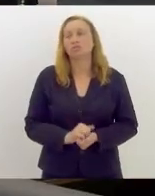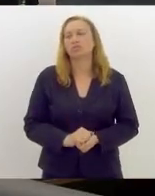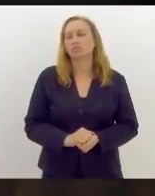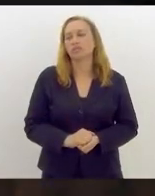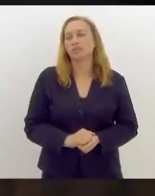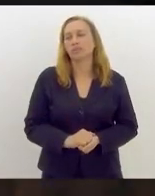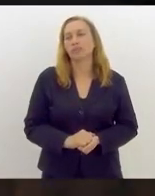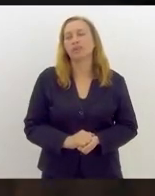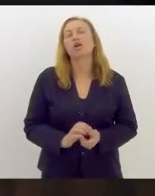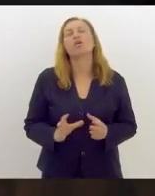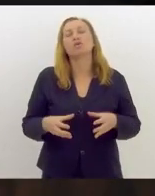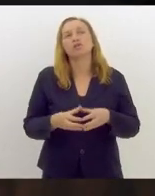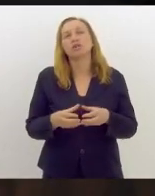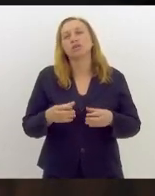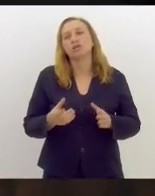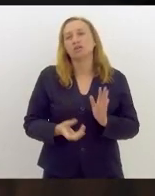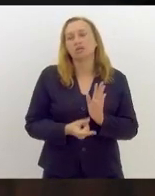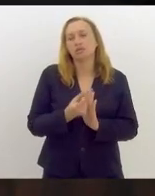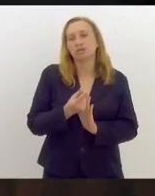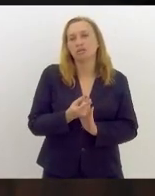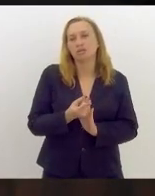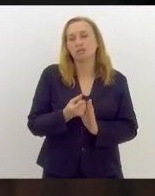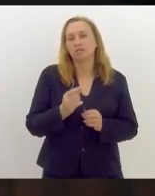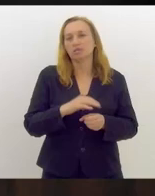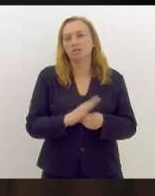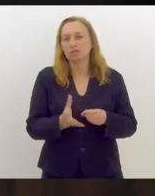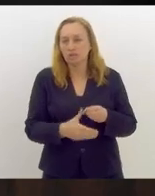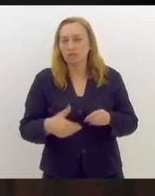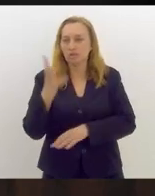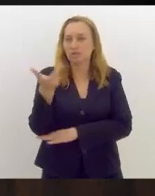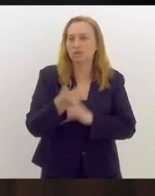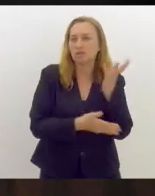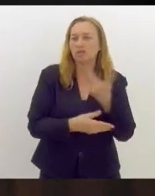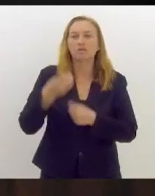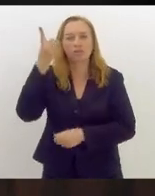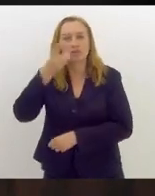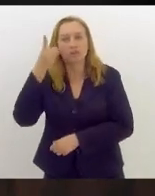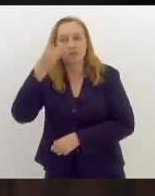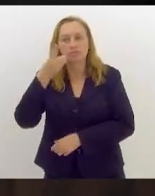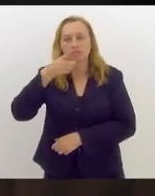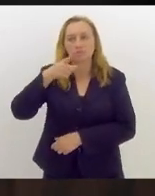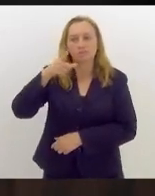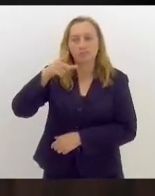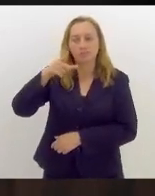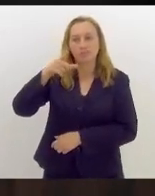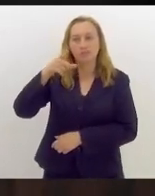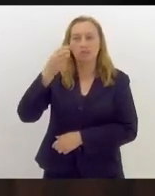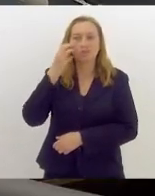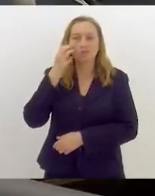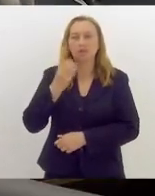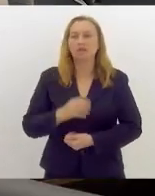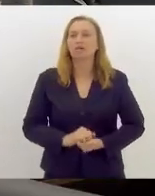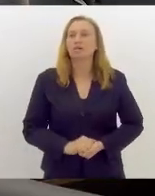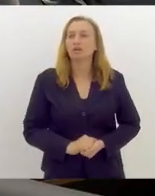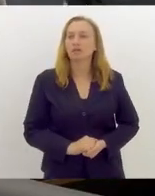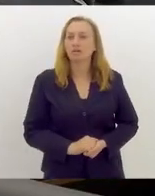pela comissão de saneamento ambiental deputada Lucinha Deputado waldeck Carneiro